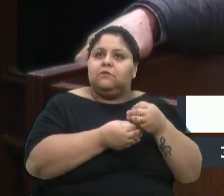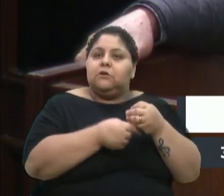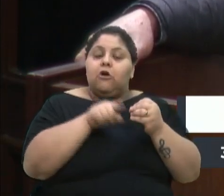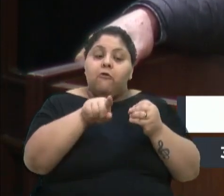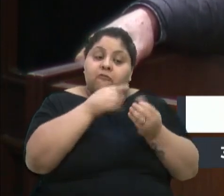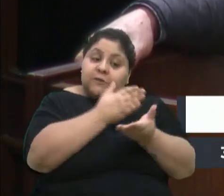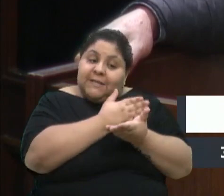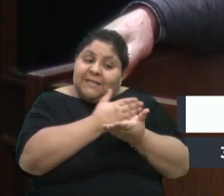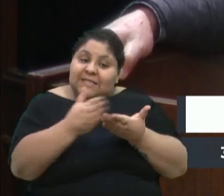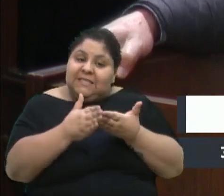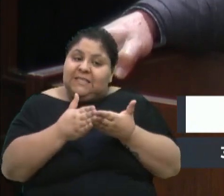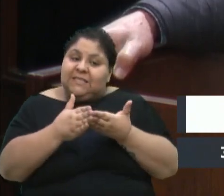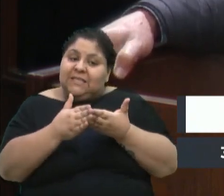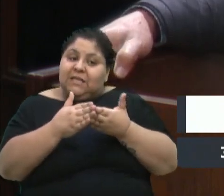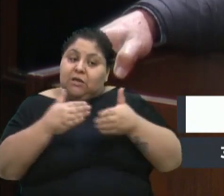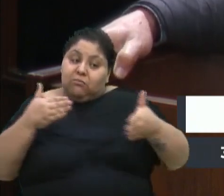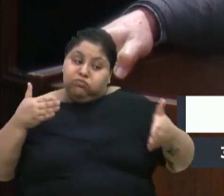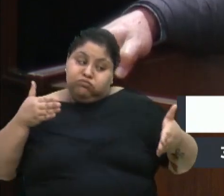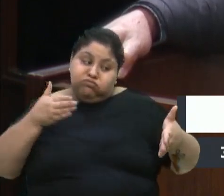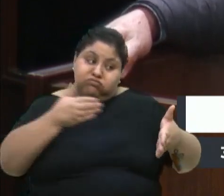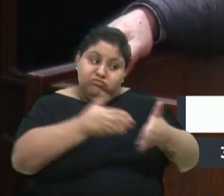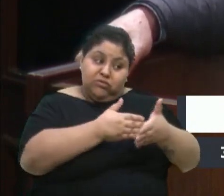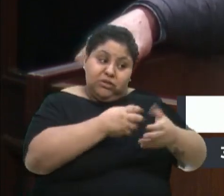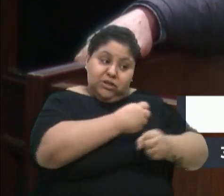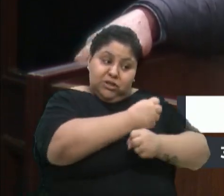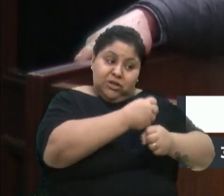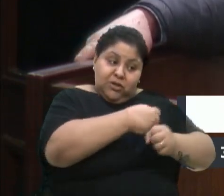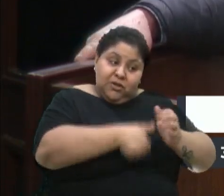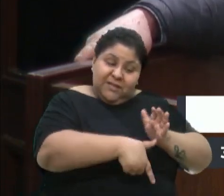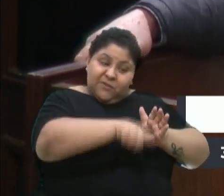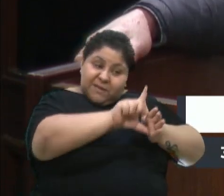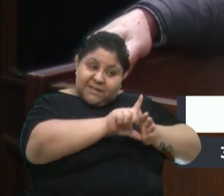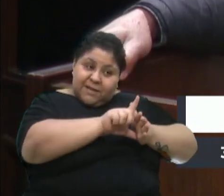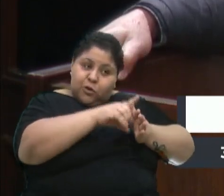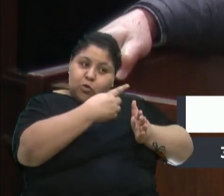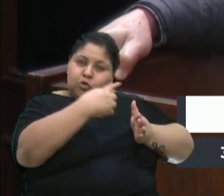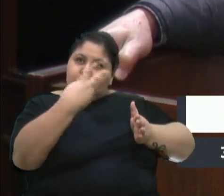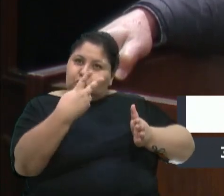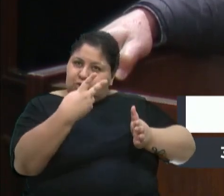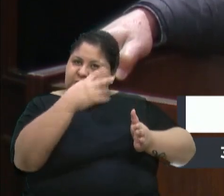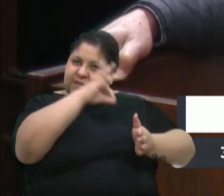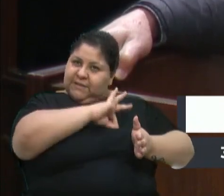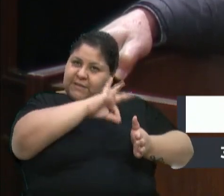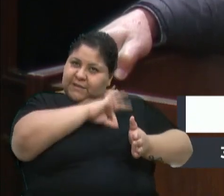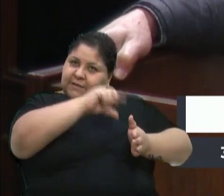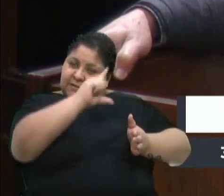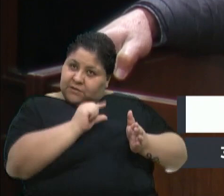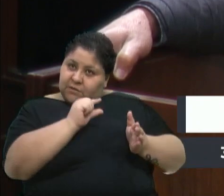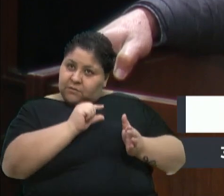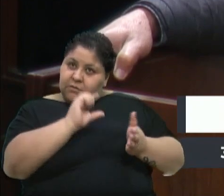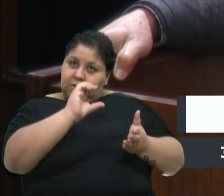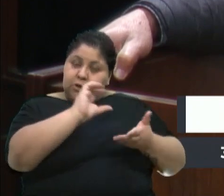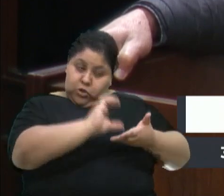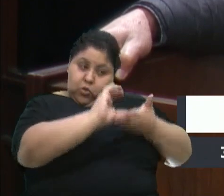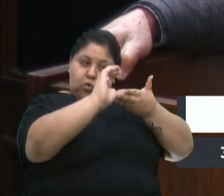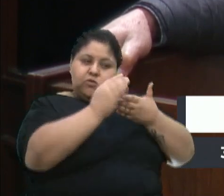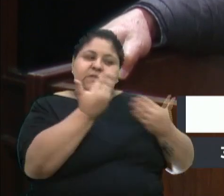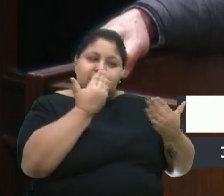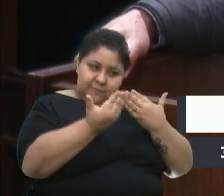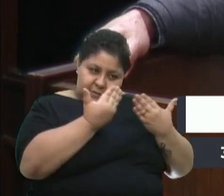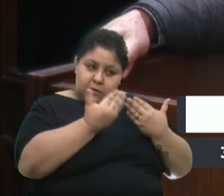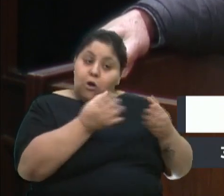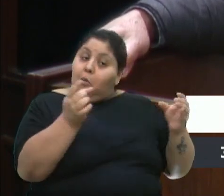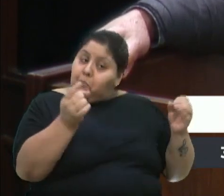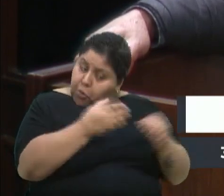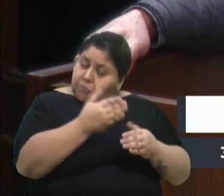ainda não atingiu, naquele ano anterior, os 12 salários, que o conselho avalie, prontamente será